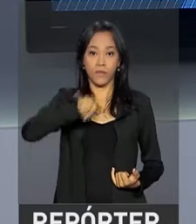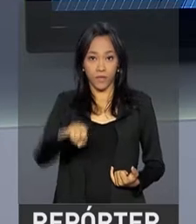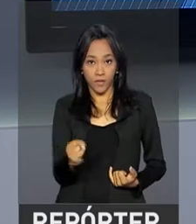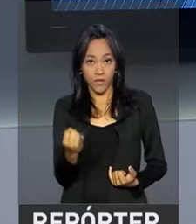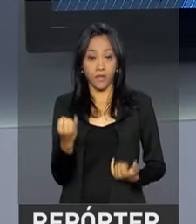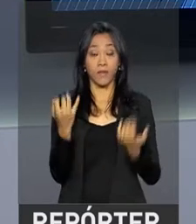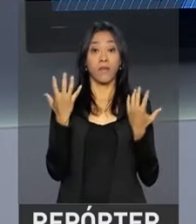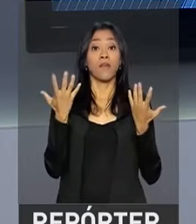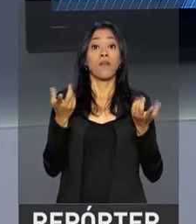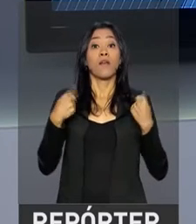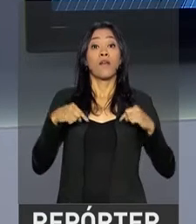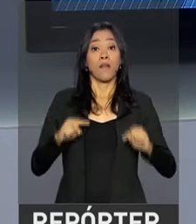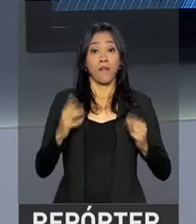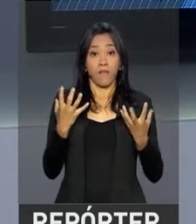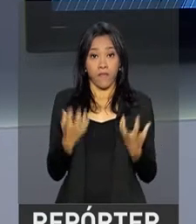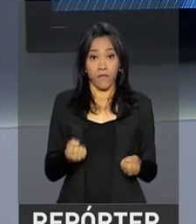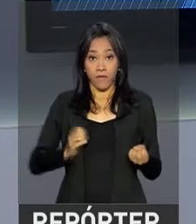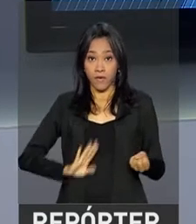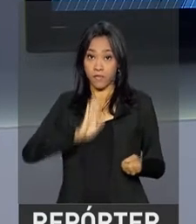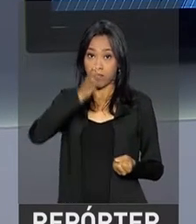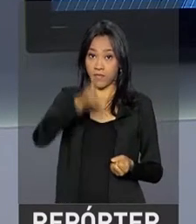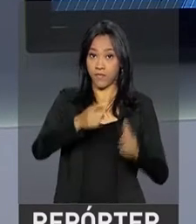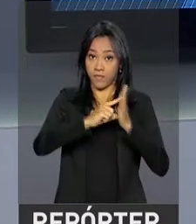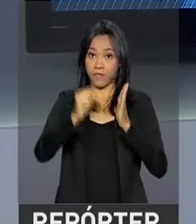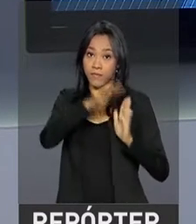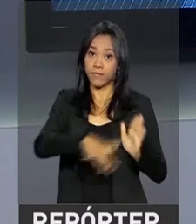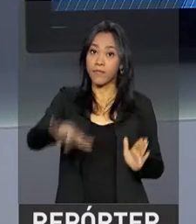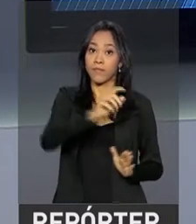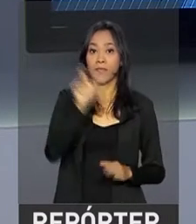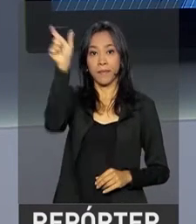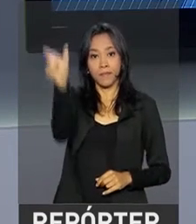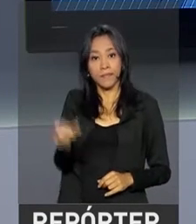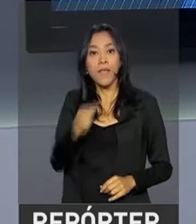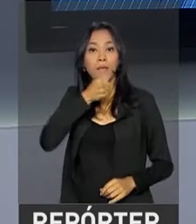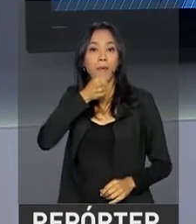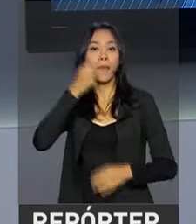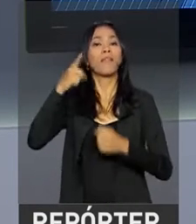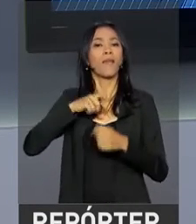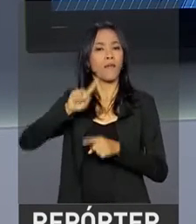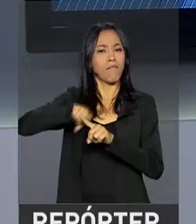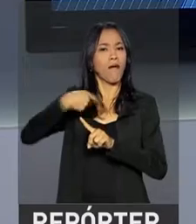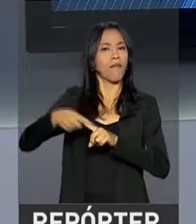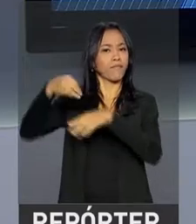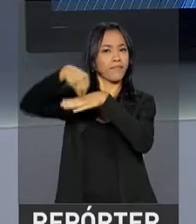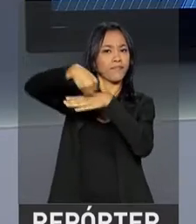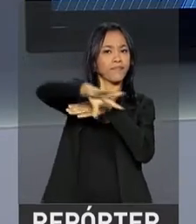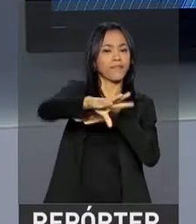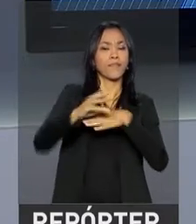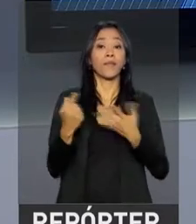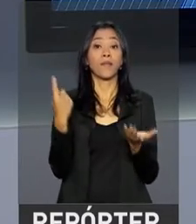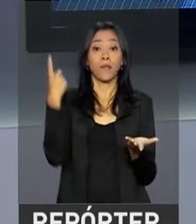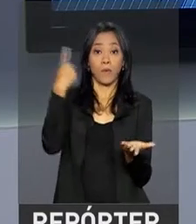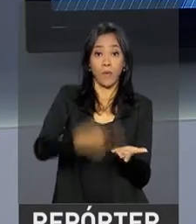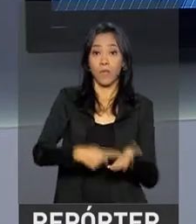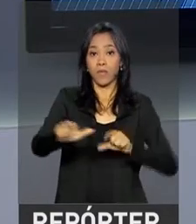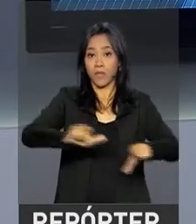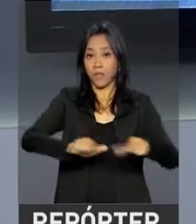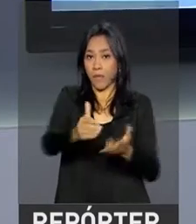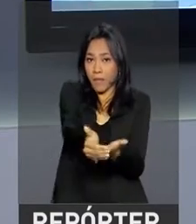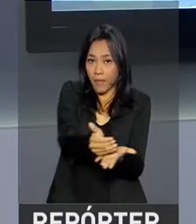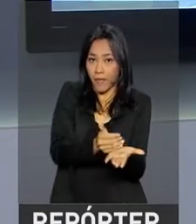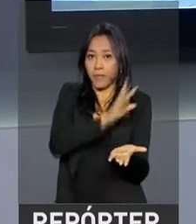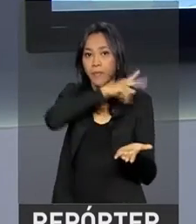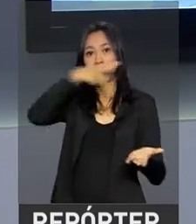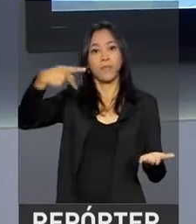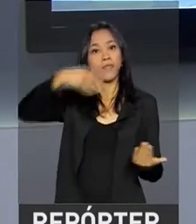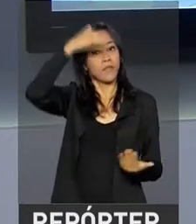E nós vamos direto ao Palácio do Planalto para falar com a repórter Cleide Lopes. Ela traz informações sobre a agenda do presidente Michel Temer.